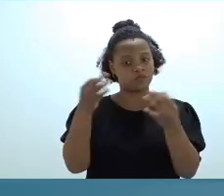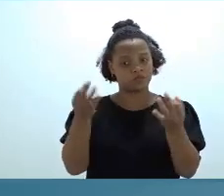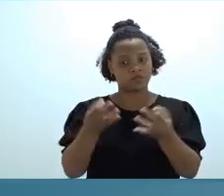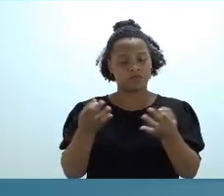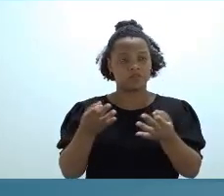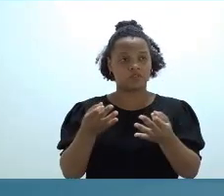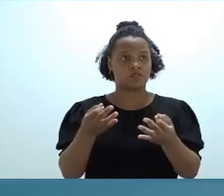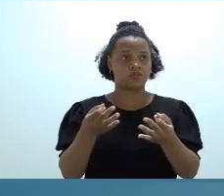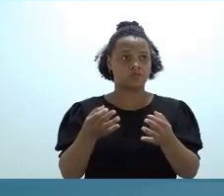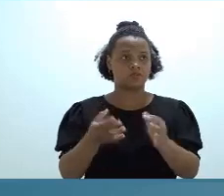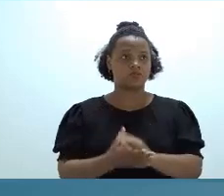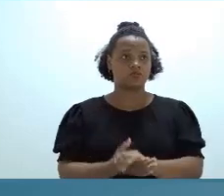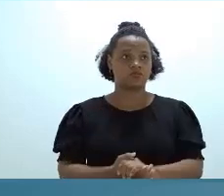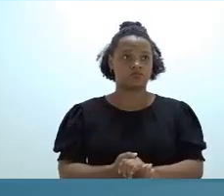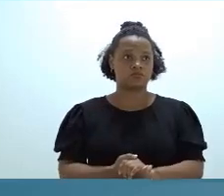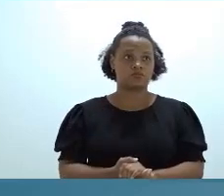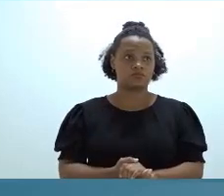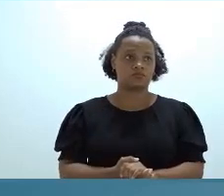Matéria,